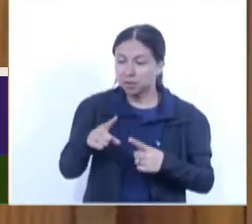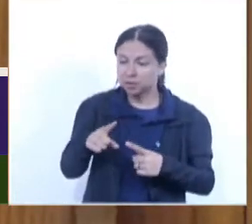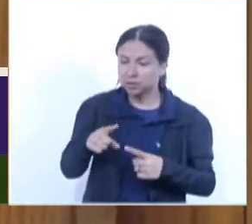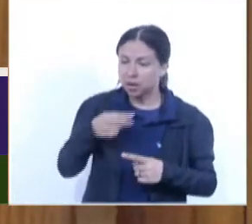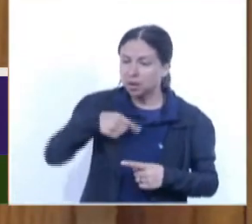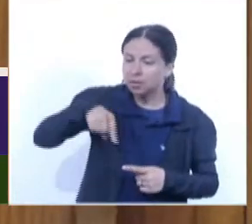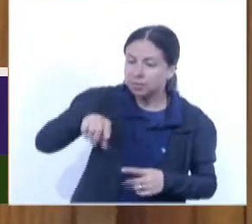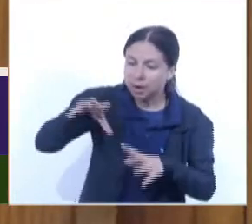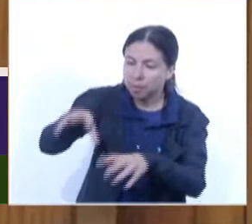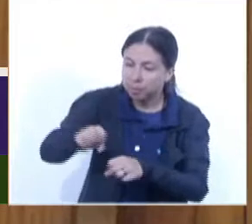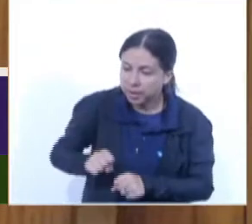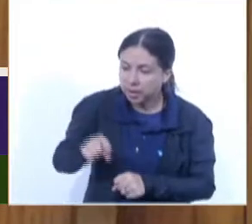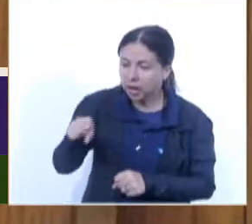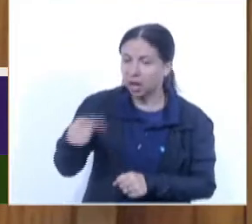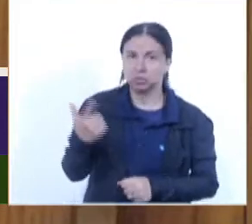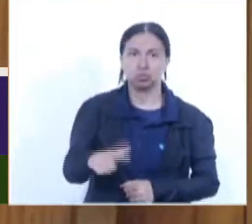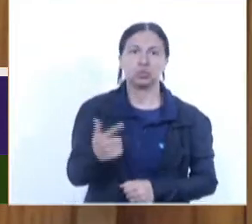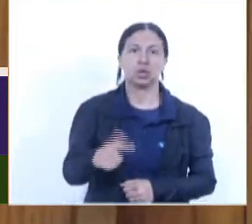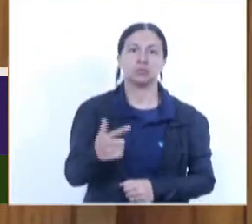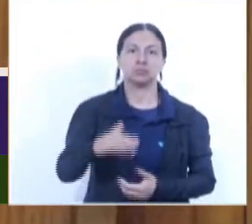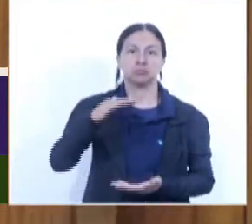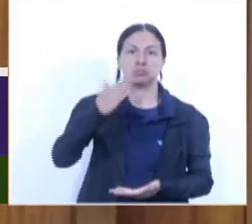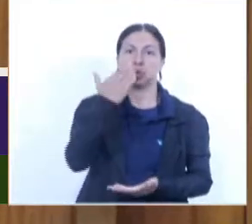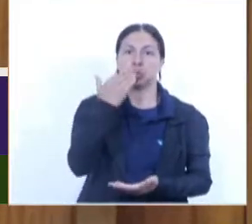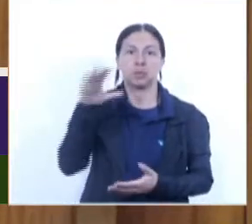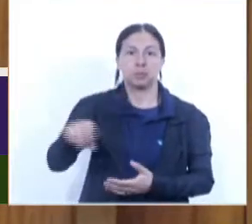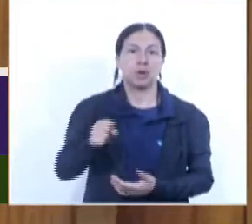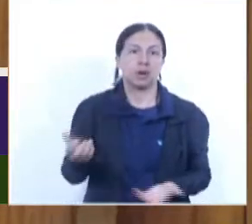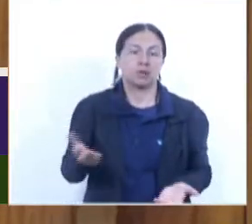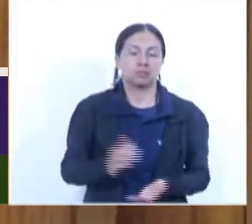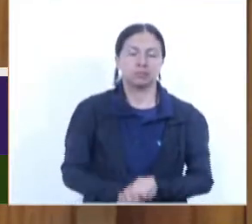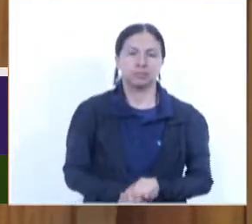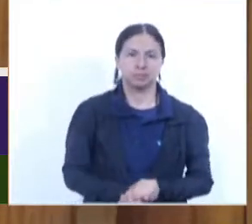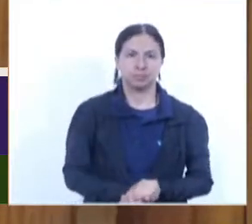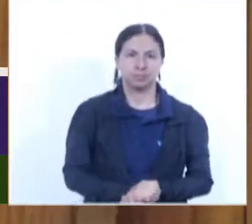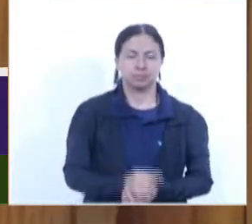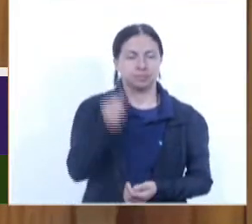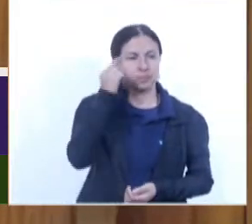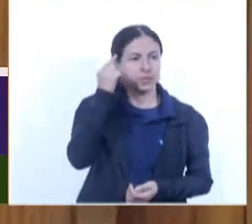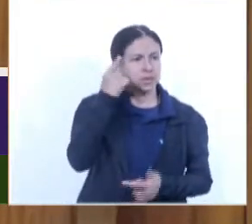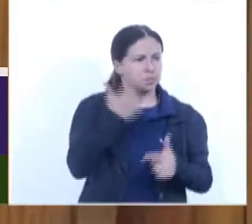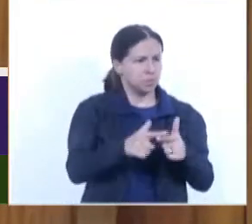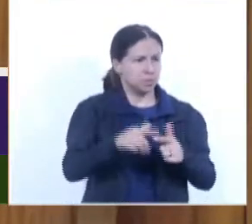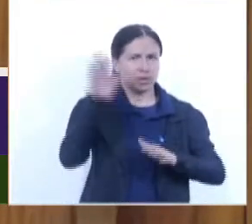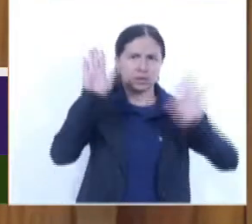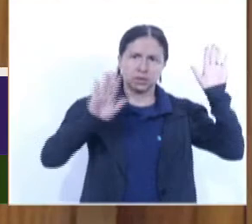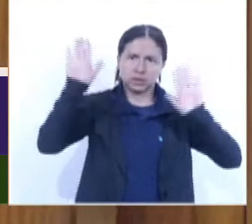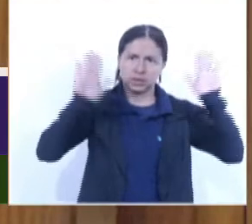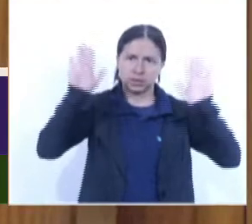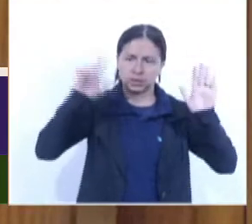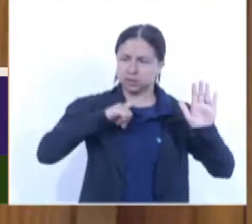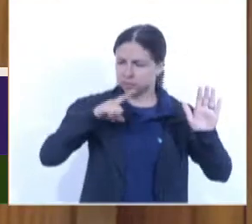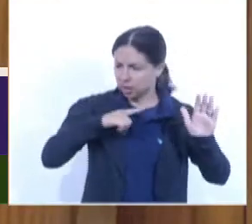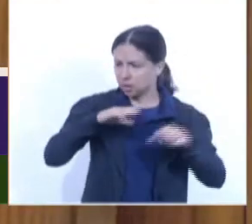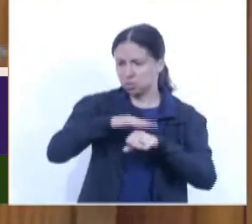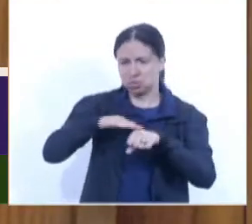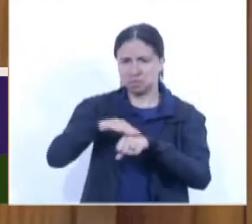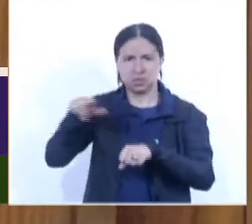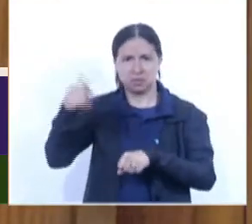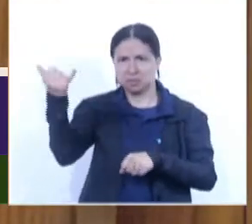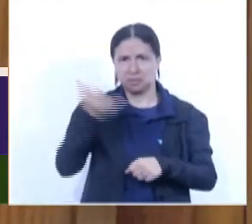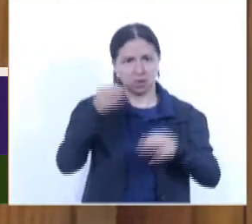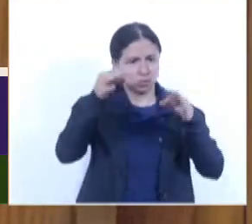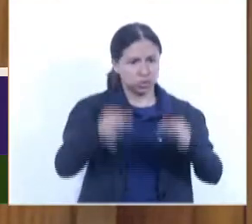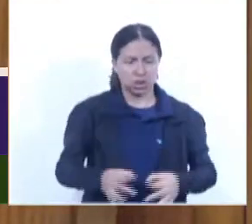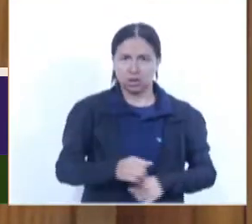não tem a cesta então eu vou falar pensei que tivesse problema na licitação conversei disseram tá tudo legalizado já vai